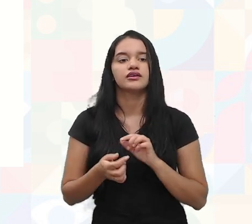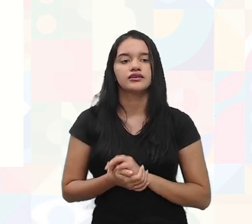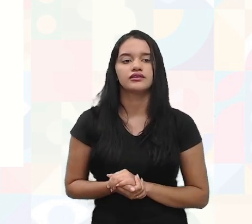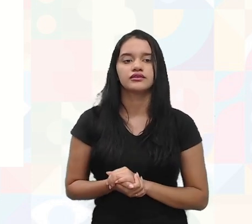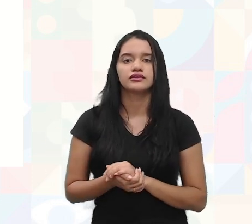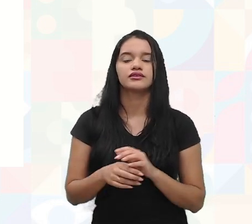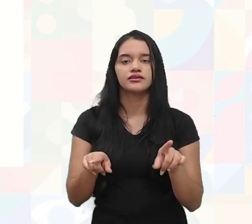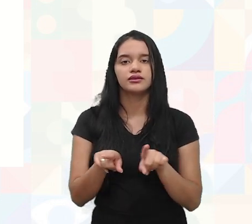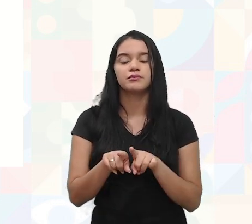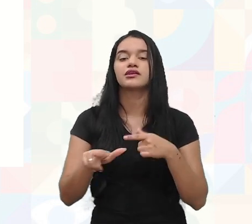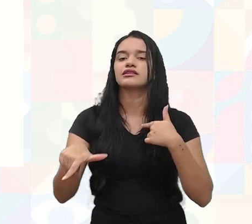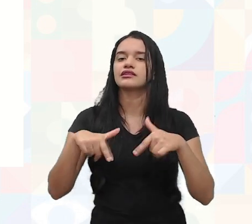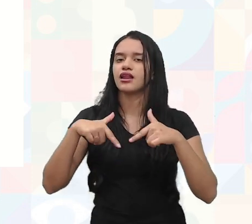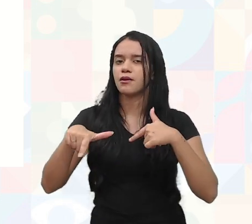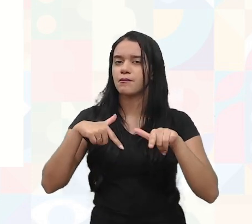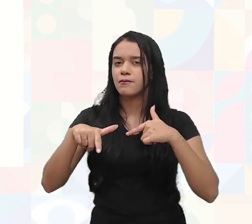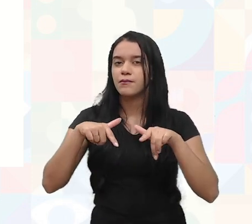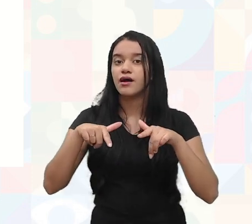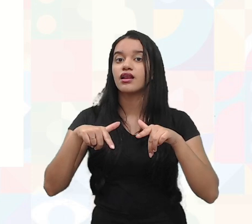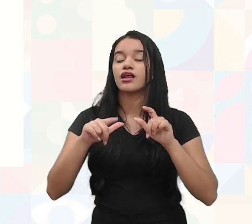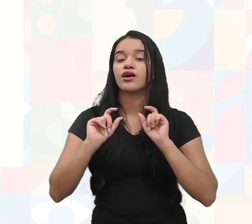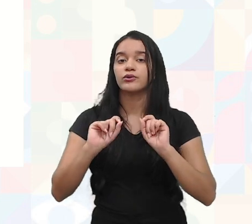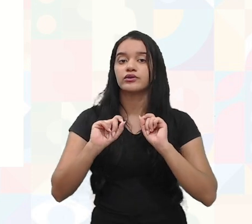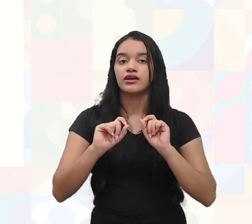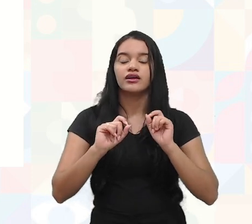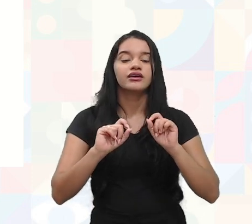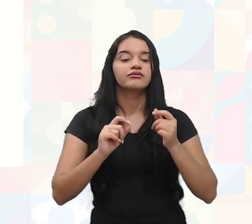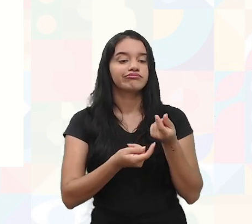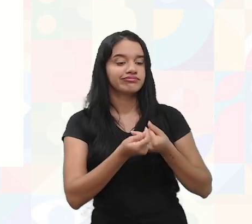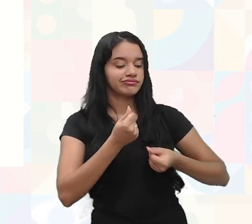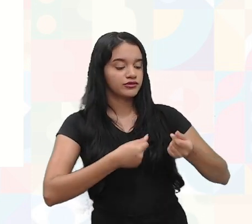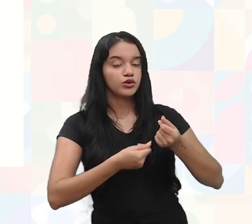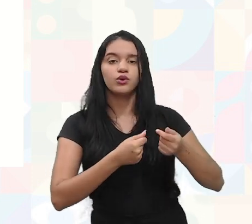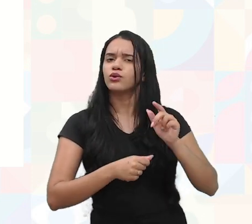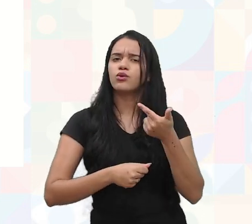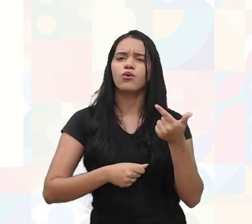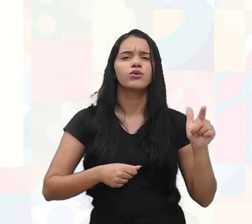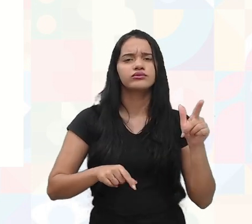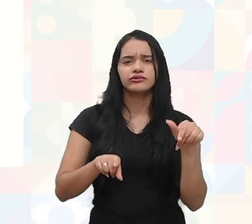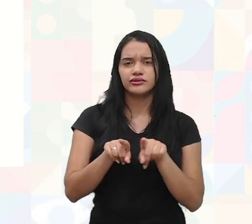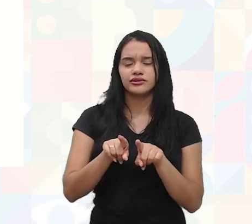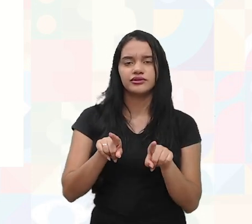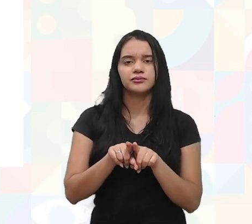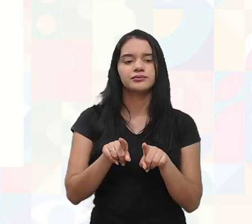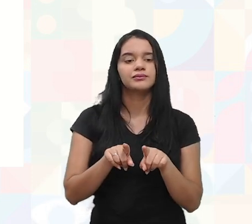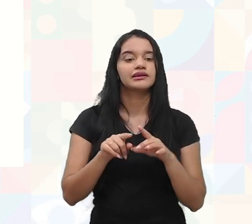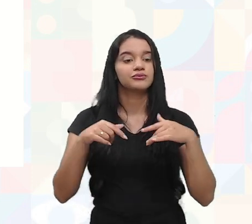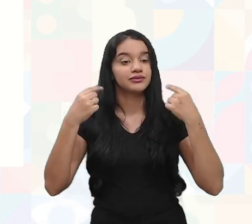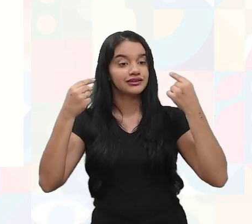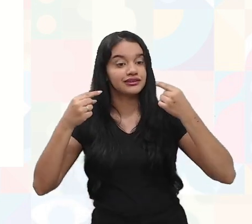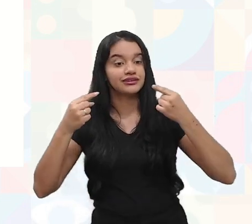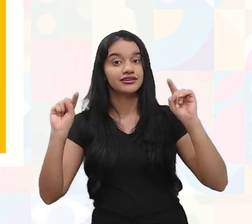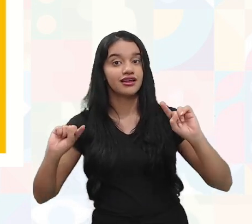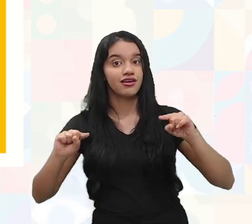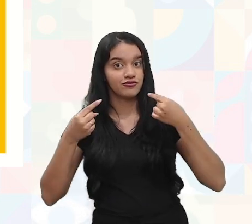subjetiva trabalhar nessa questão da precificação. Então, outros fatores também se colocam como critérios e desafios,